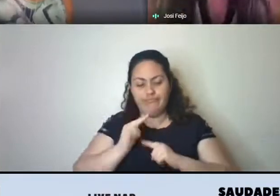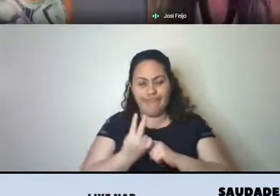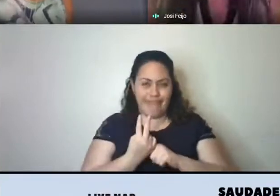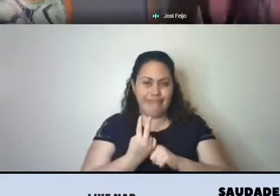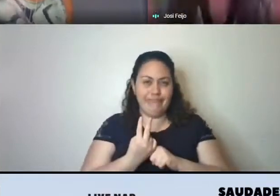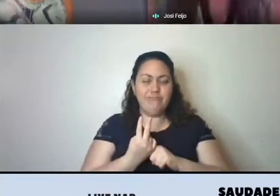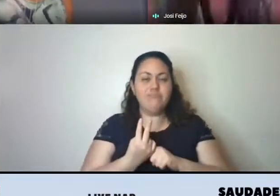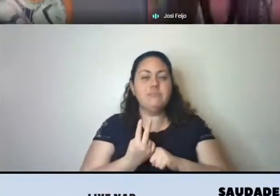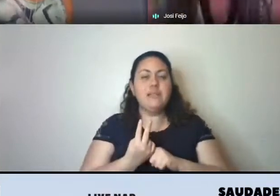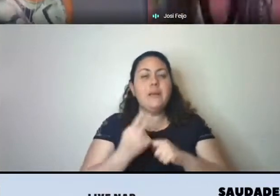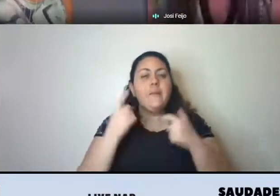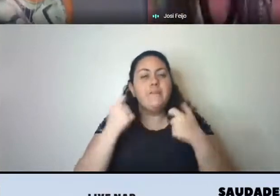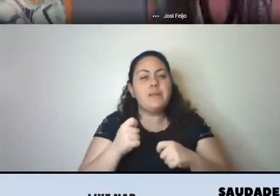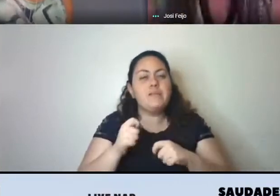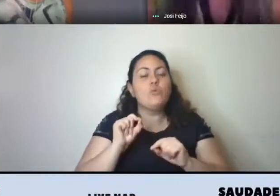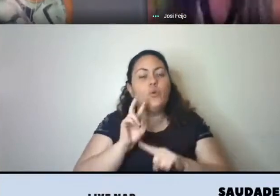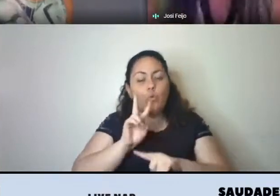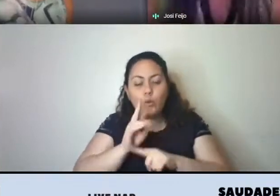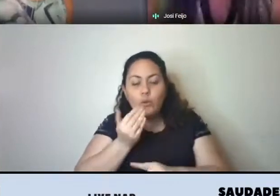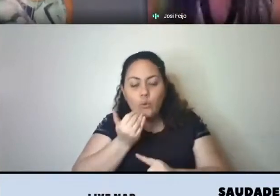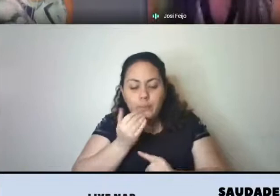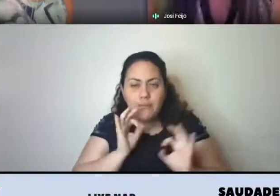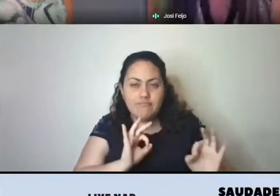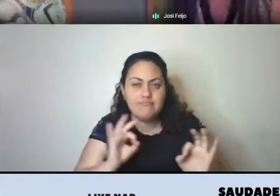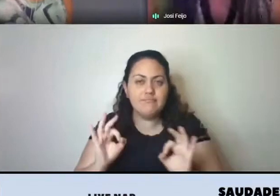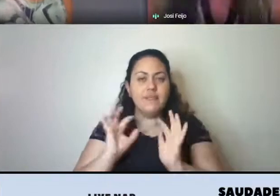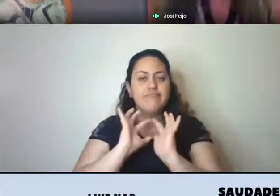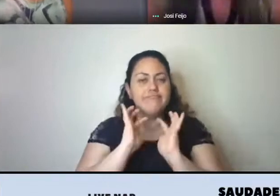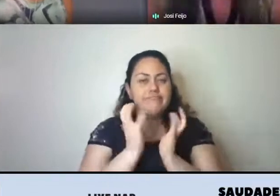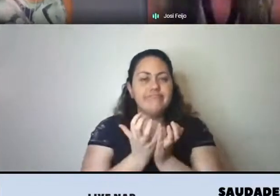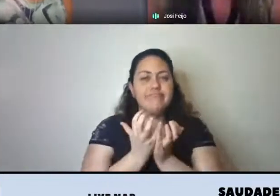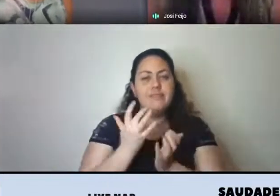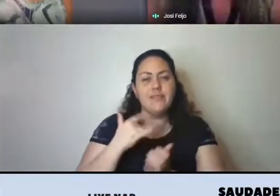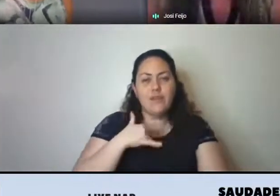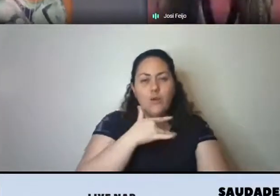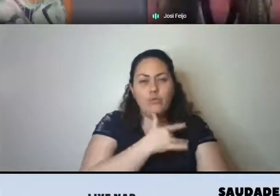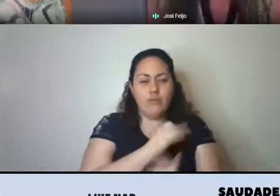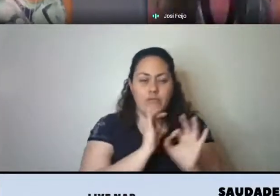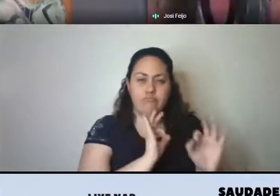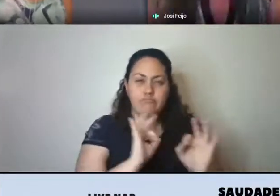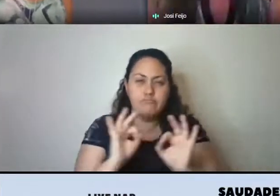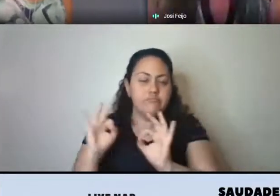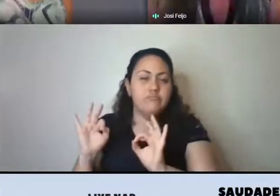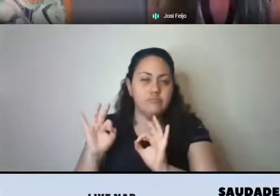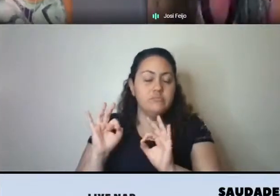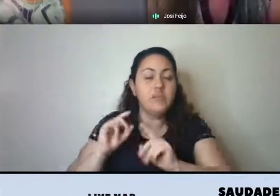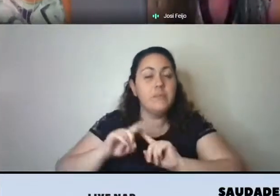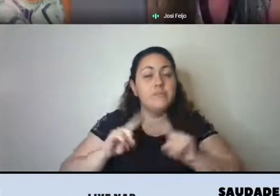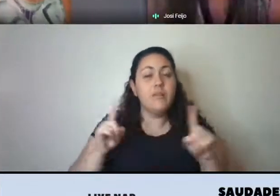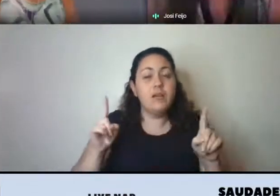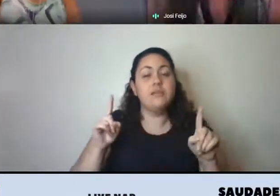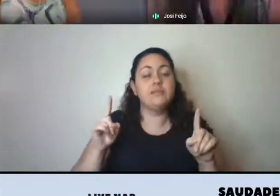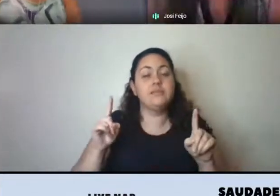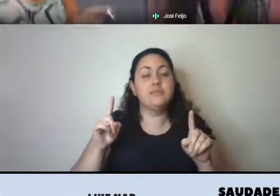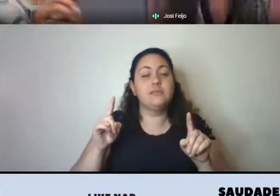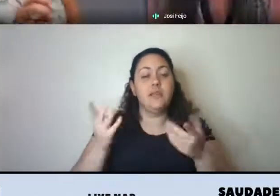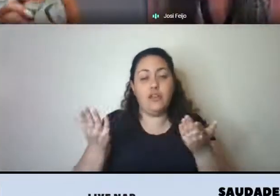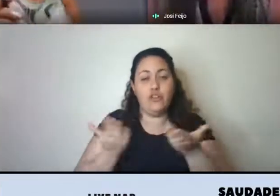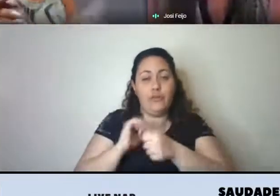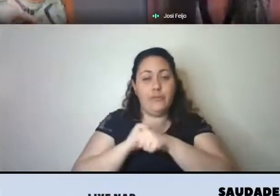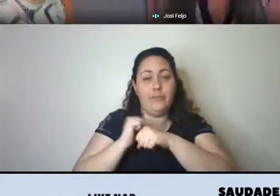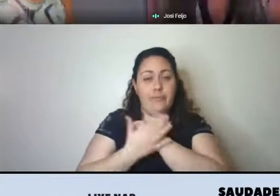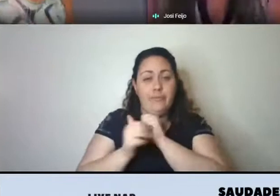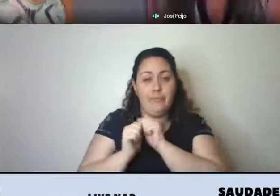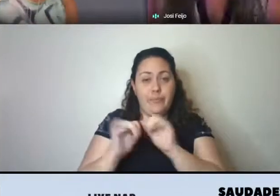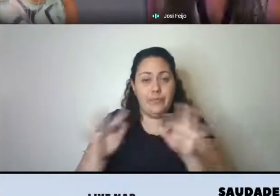uma alimentação equilibrada, mas também a pandemia, ela nos possibilitou, assim, desenvolver